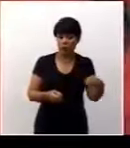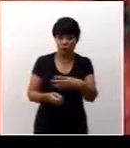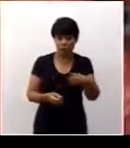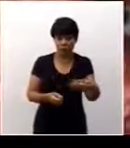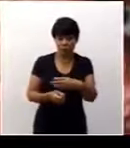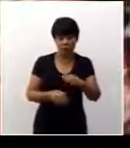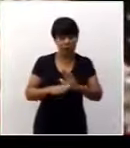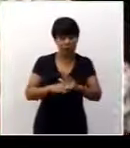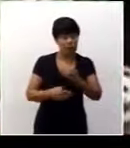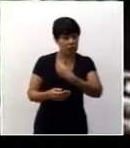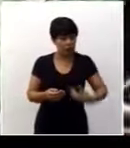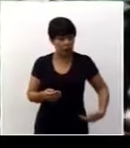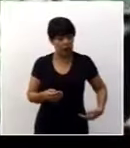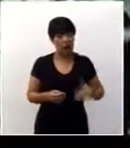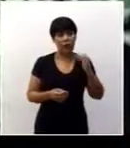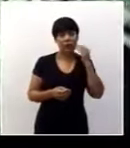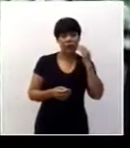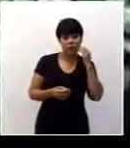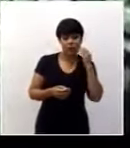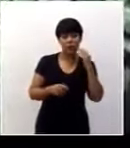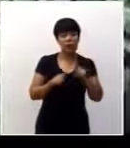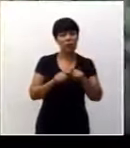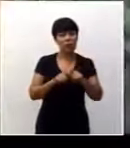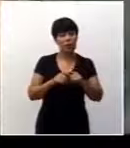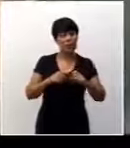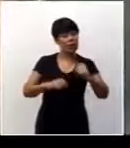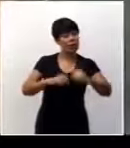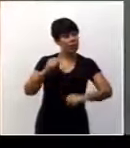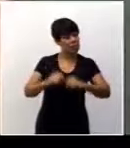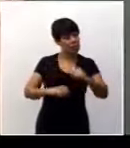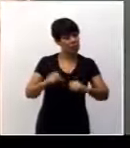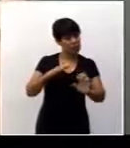beneficiam governos, ciência e indústrias.